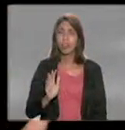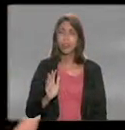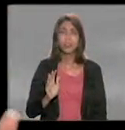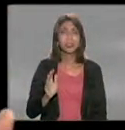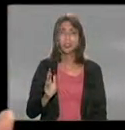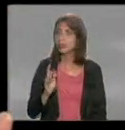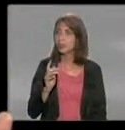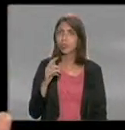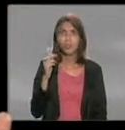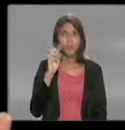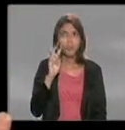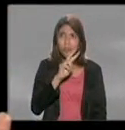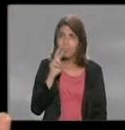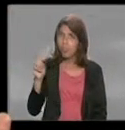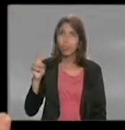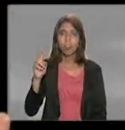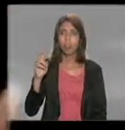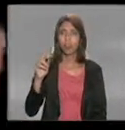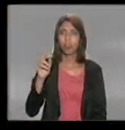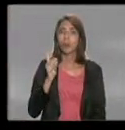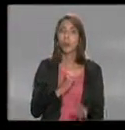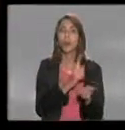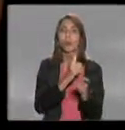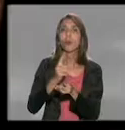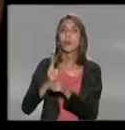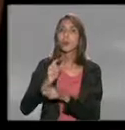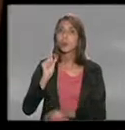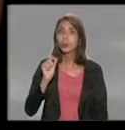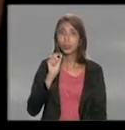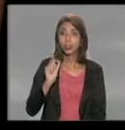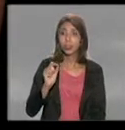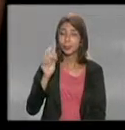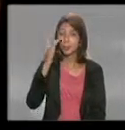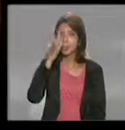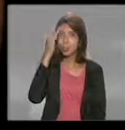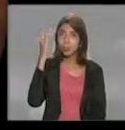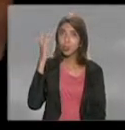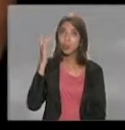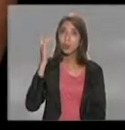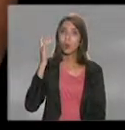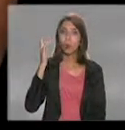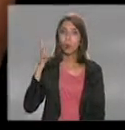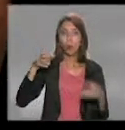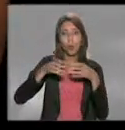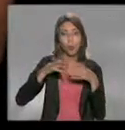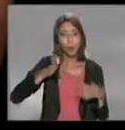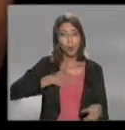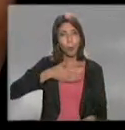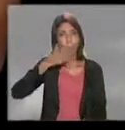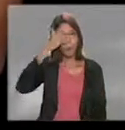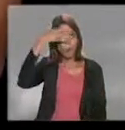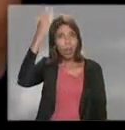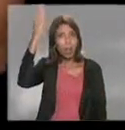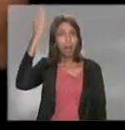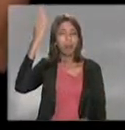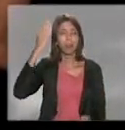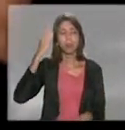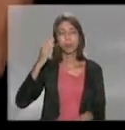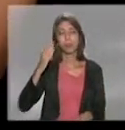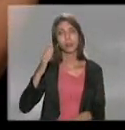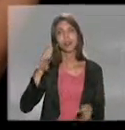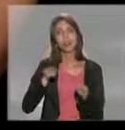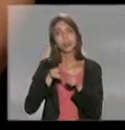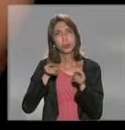pessoas não achavam que ela podia ser africana. E quando você olha para o norte da África, na região do Maghreb, Tunísia, Marrocos,